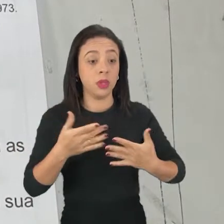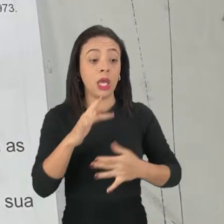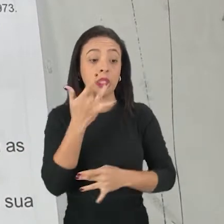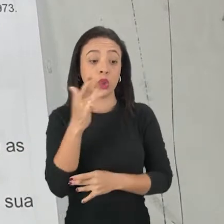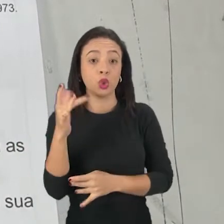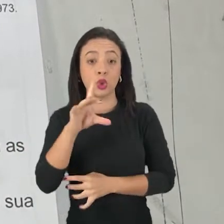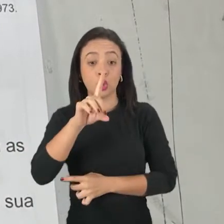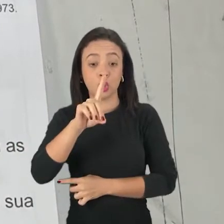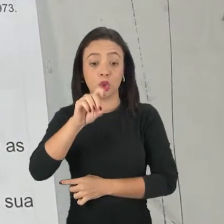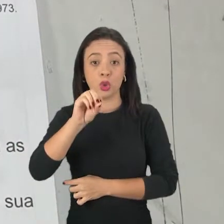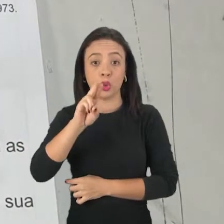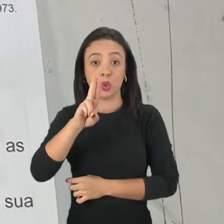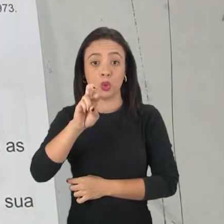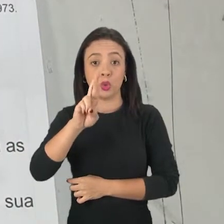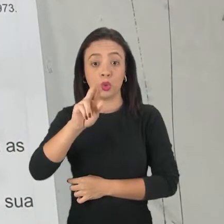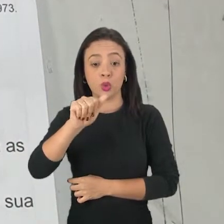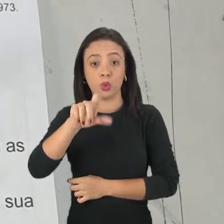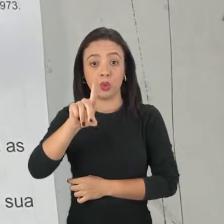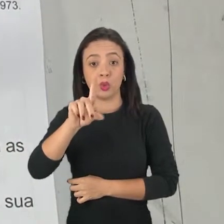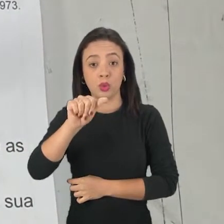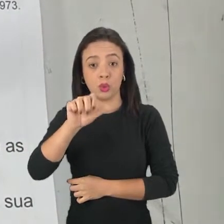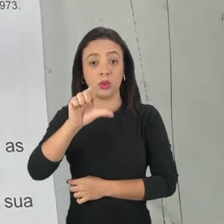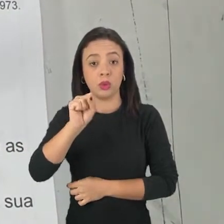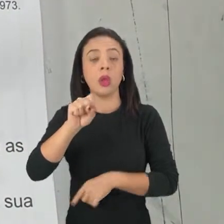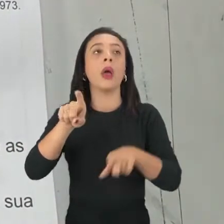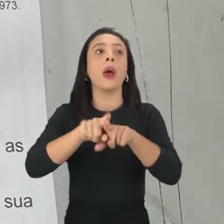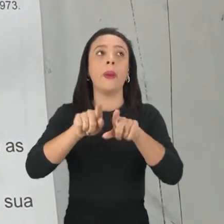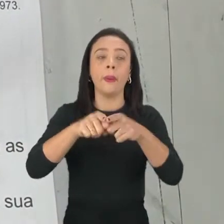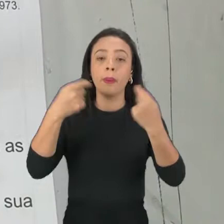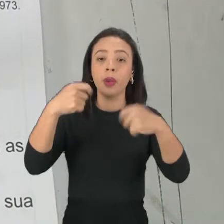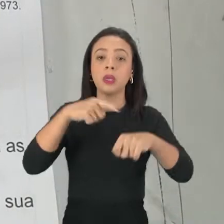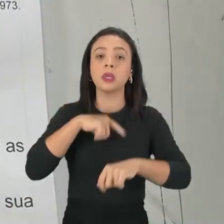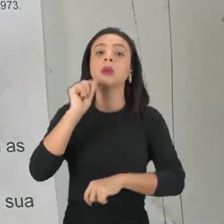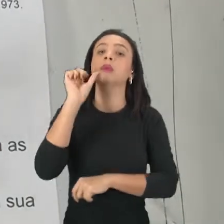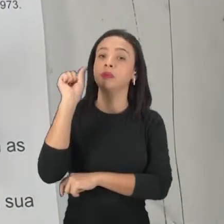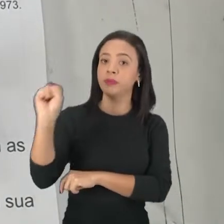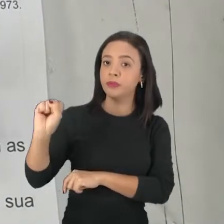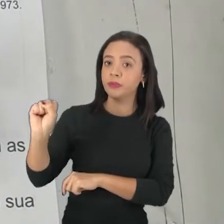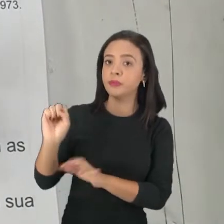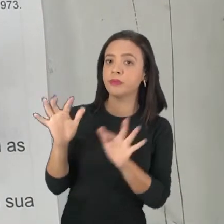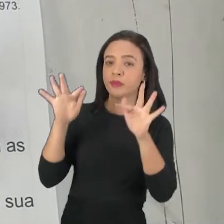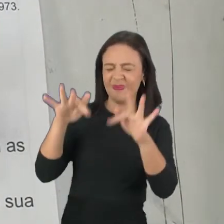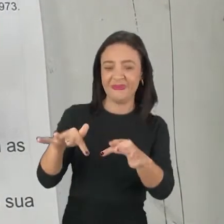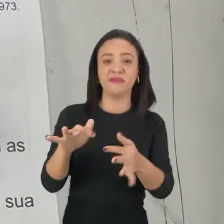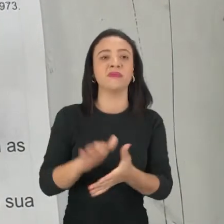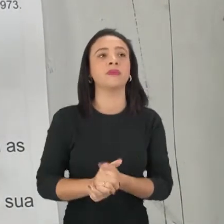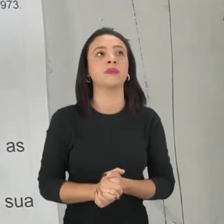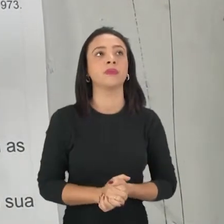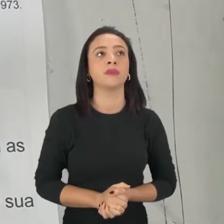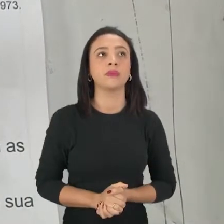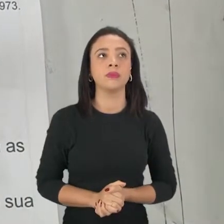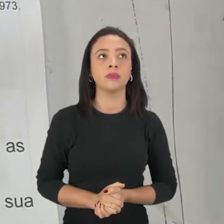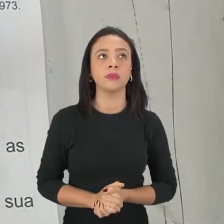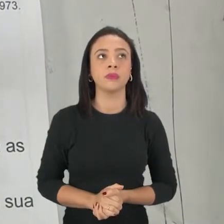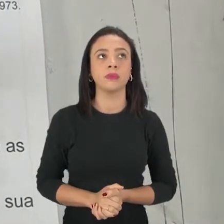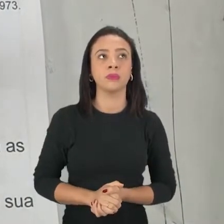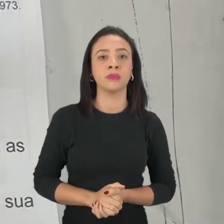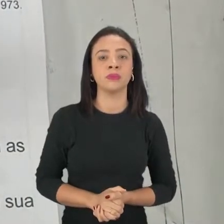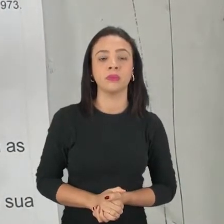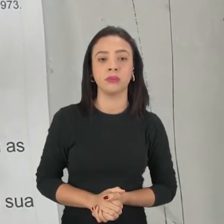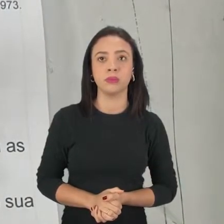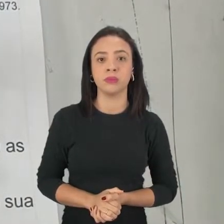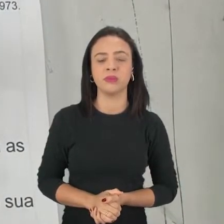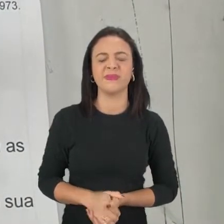douradas também a mesa de um é simplesmente o essas e Raquel